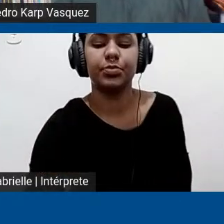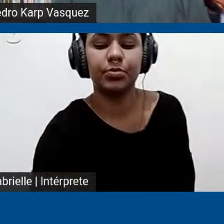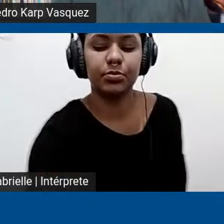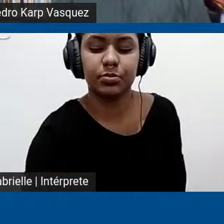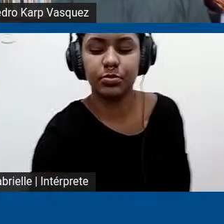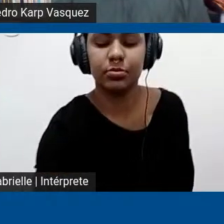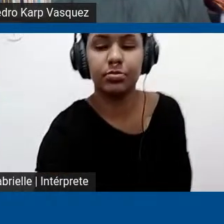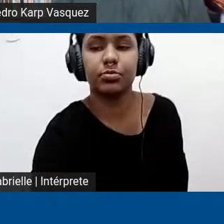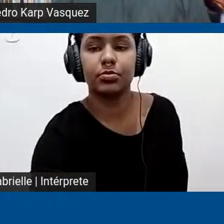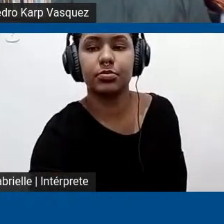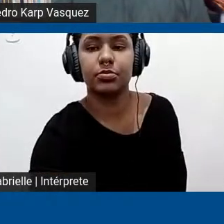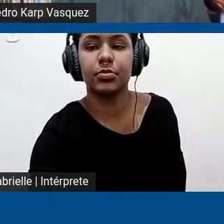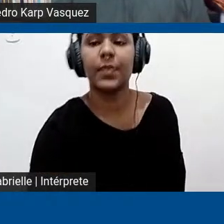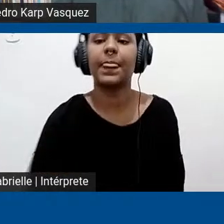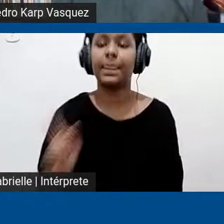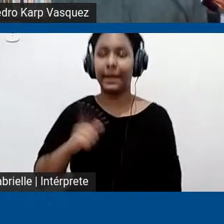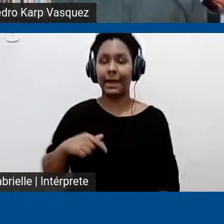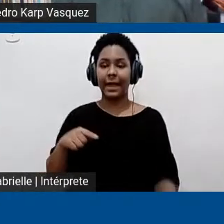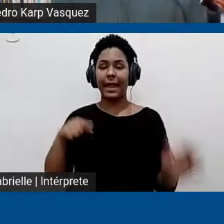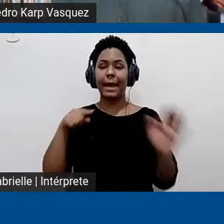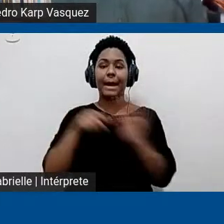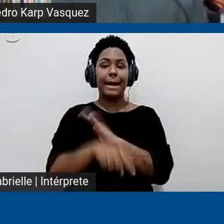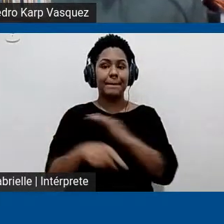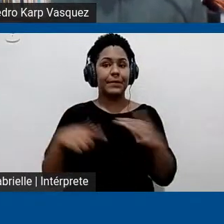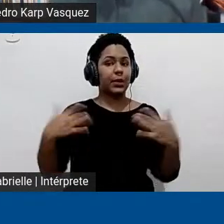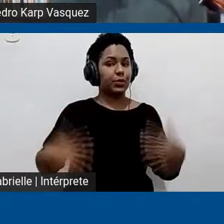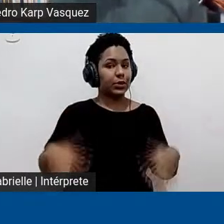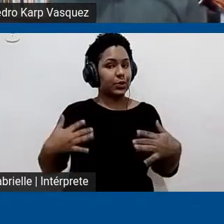Pergunta de US$1 milhão, né?